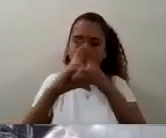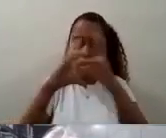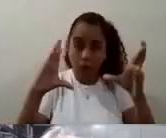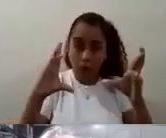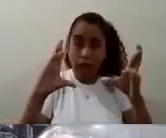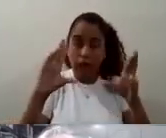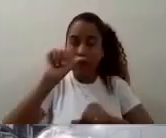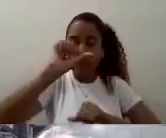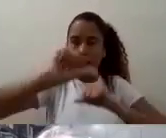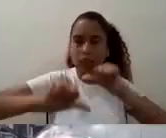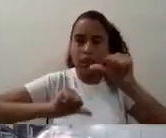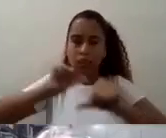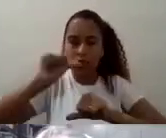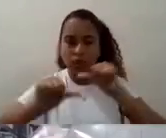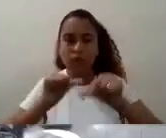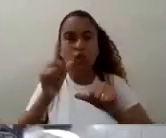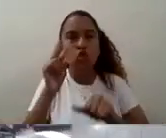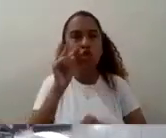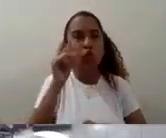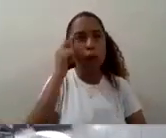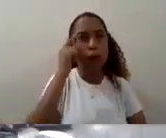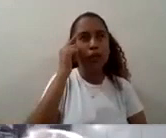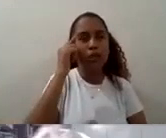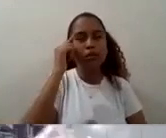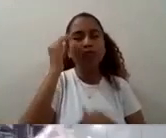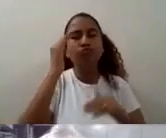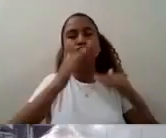gente pensa em diaconia como serviço.